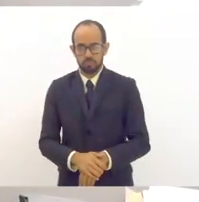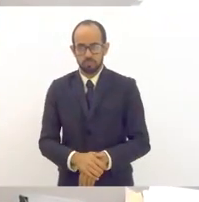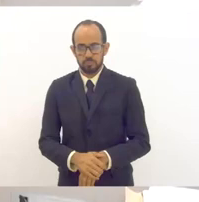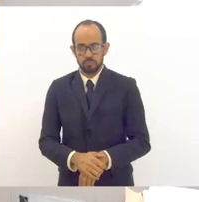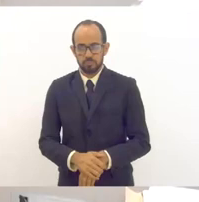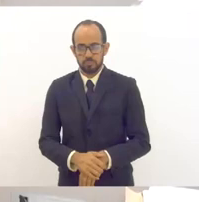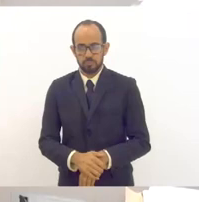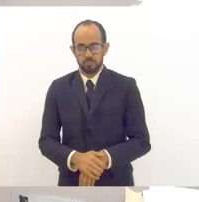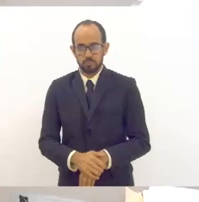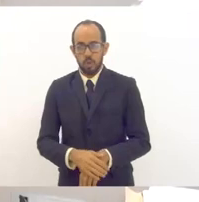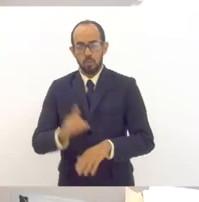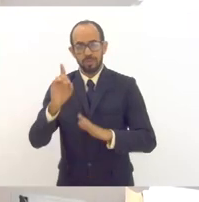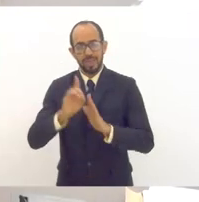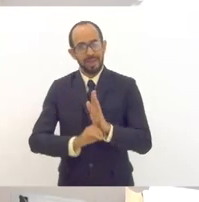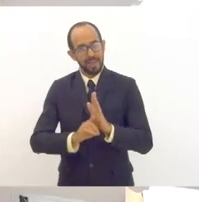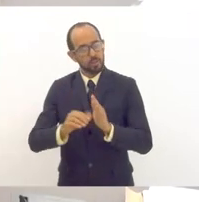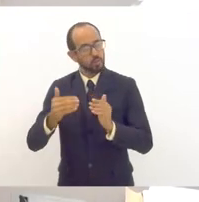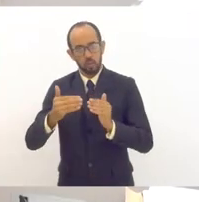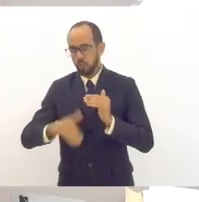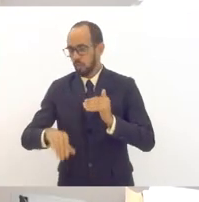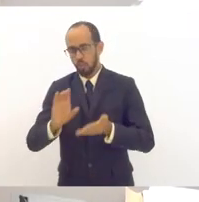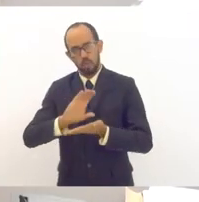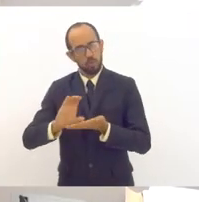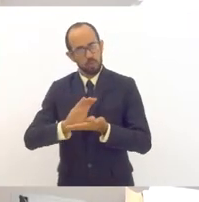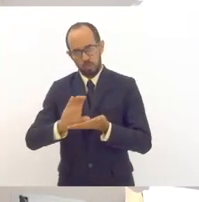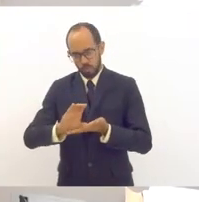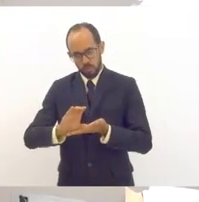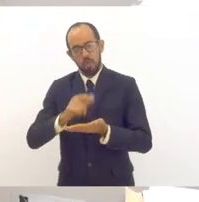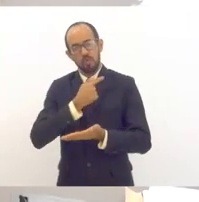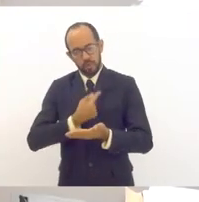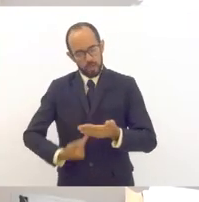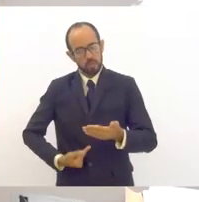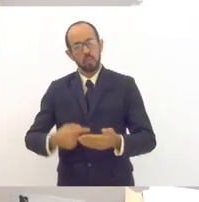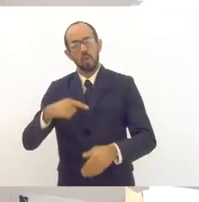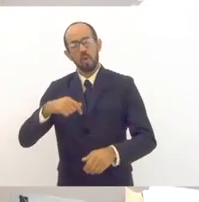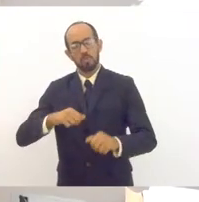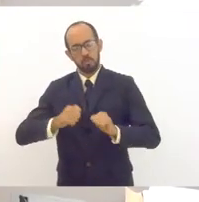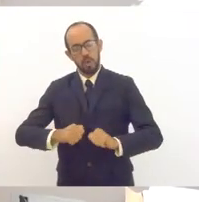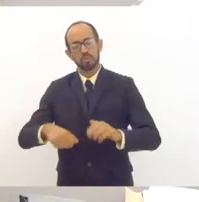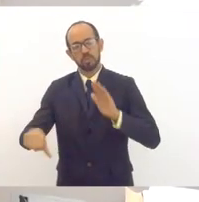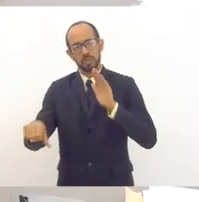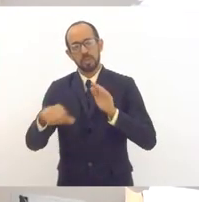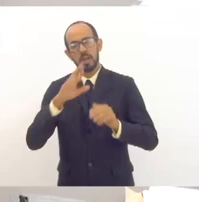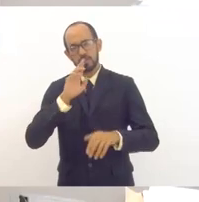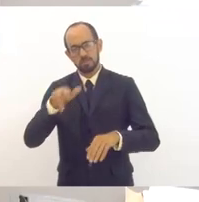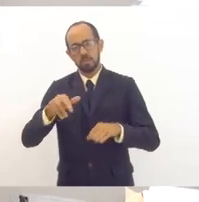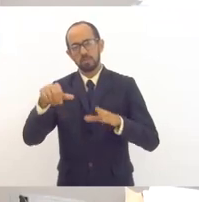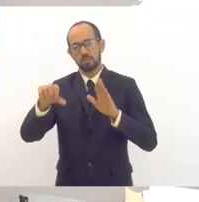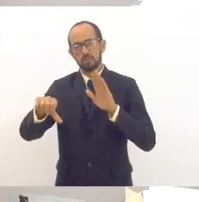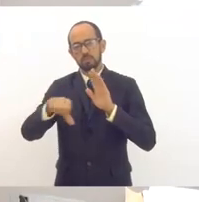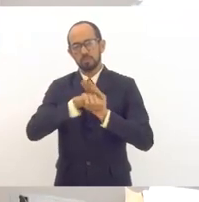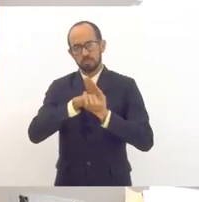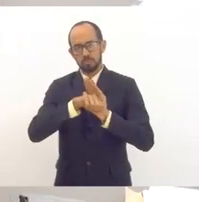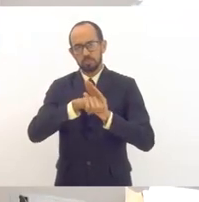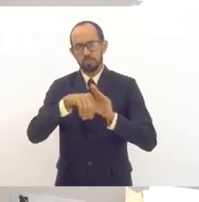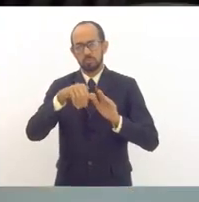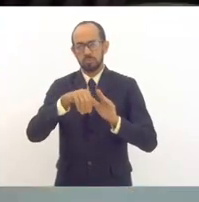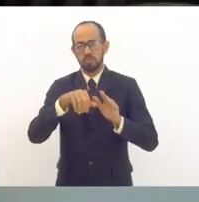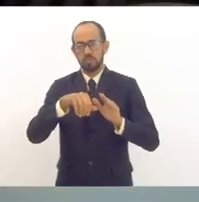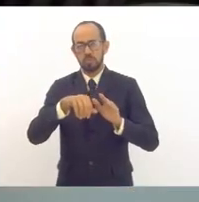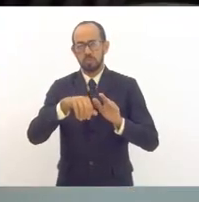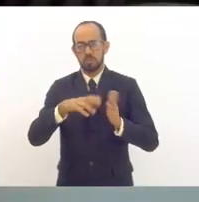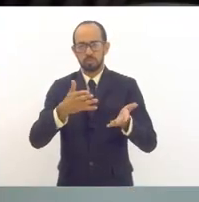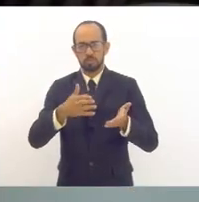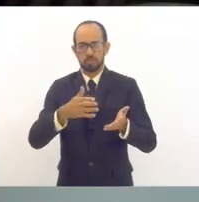decreta Nacional e o governador corre em cripto de responsabilidade Doutor Serginho de vossa excelência não tá com a palavra